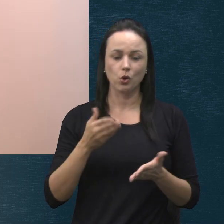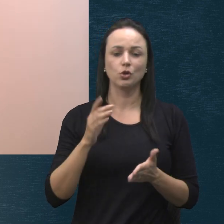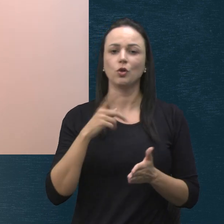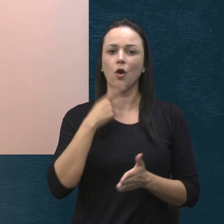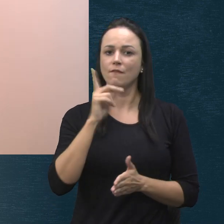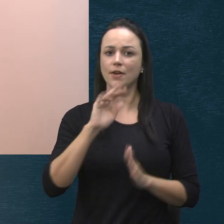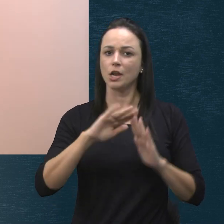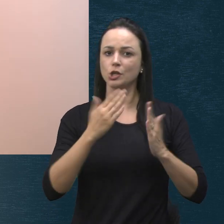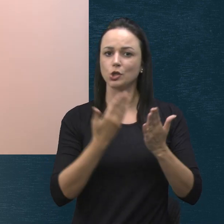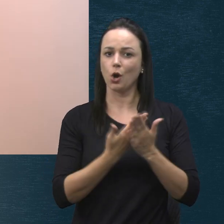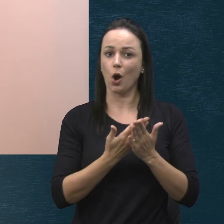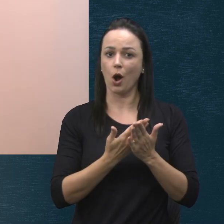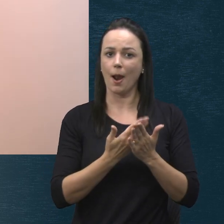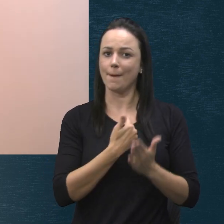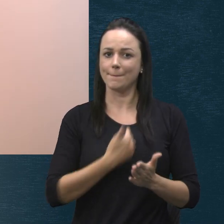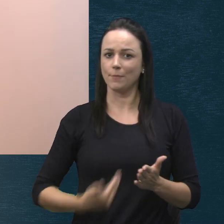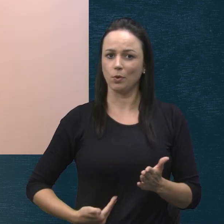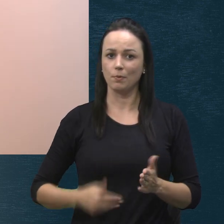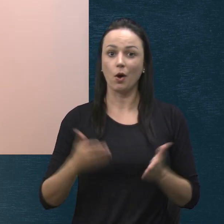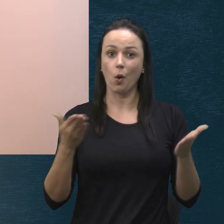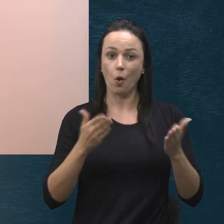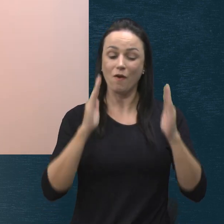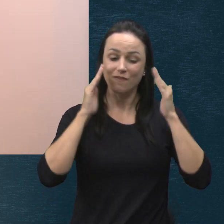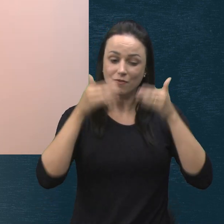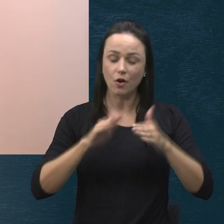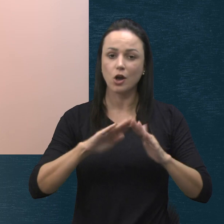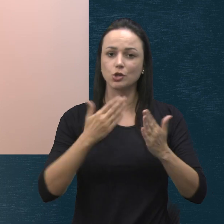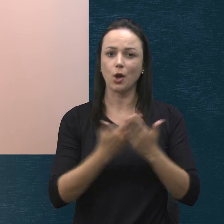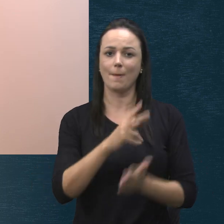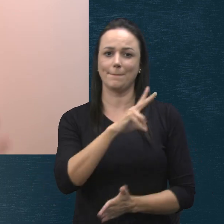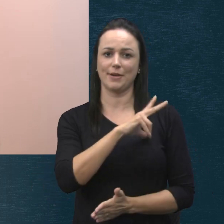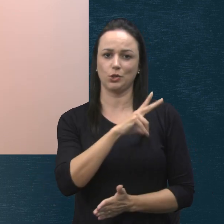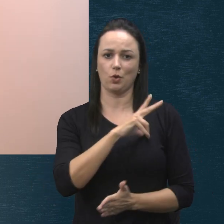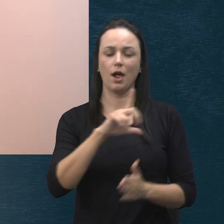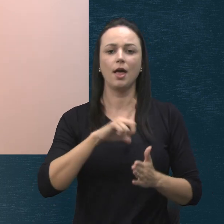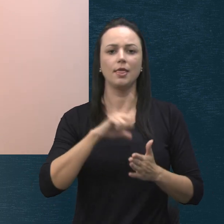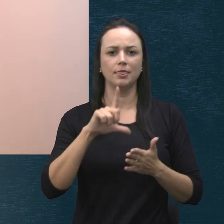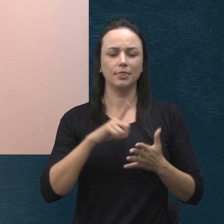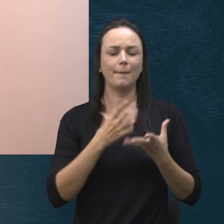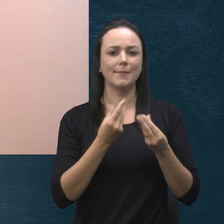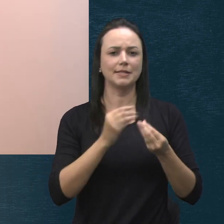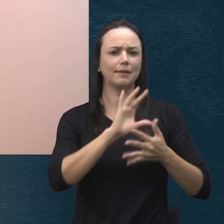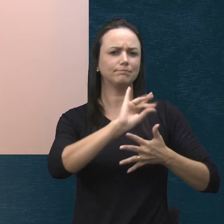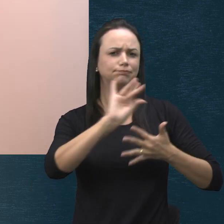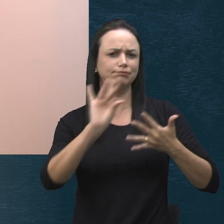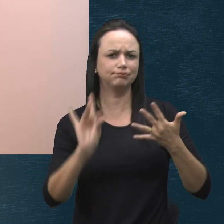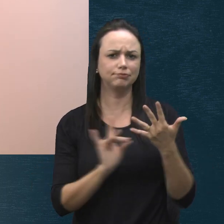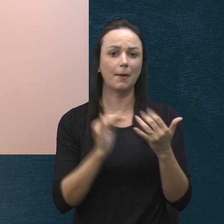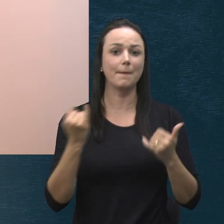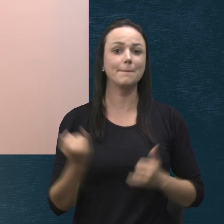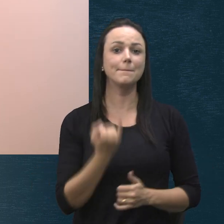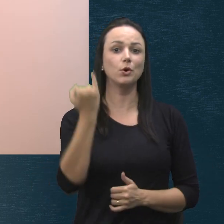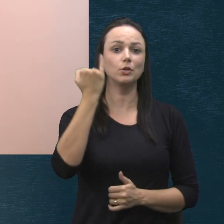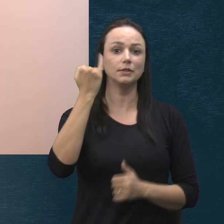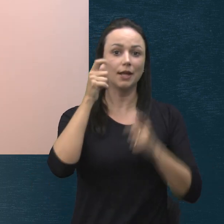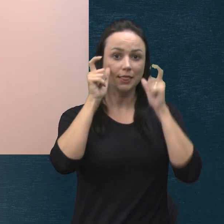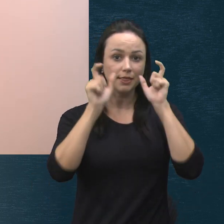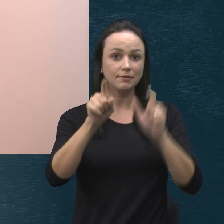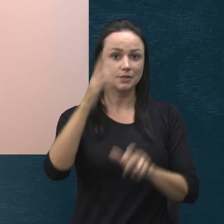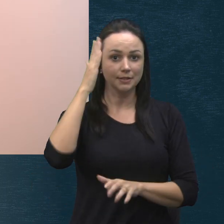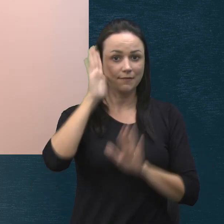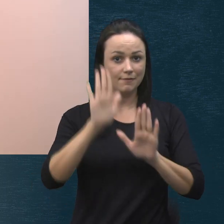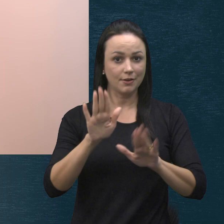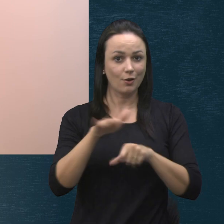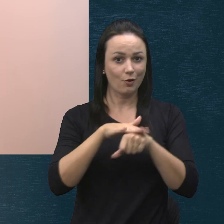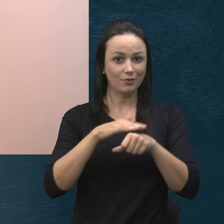aqui das escolas públicas, tá? Vou falar das escolas particulares. Tem vários detalhes importantes que talvez seja interessante para você